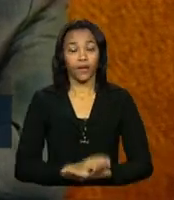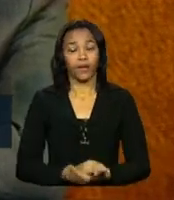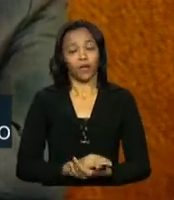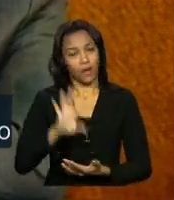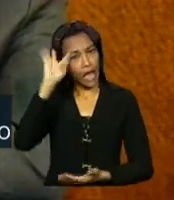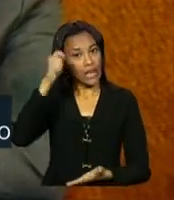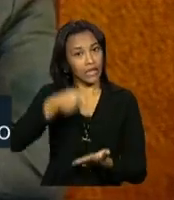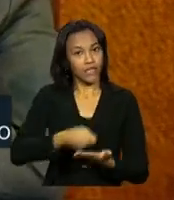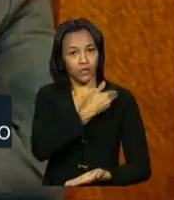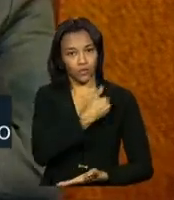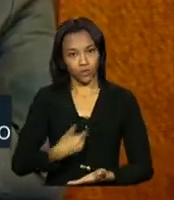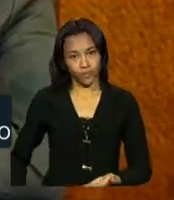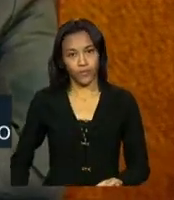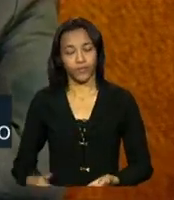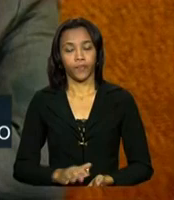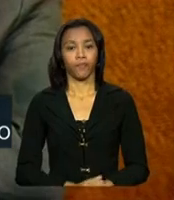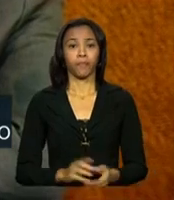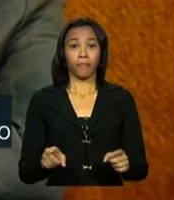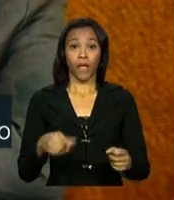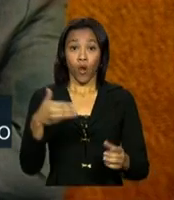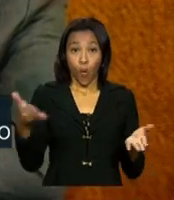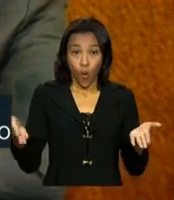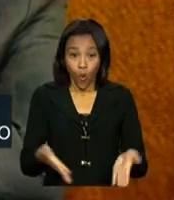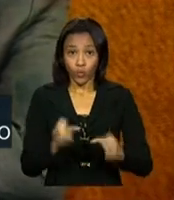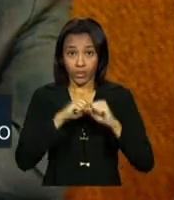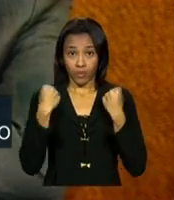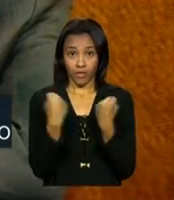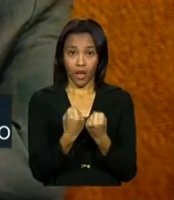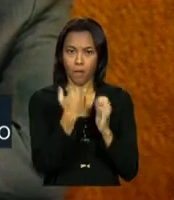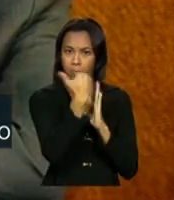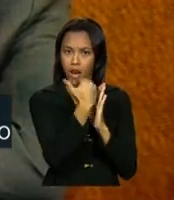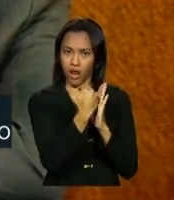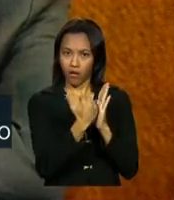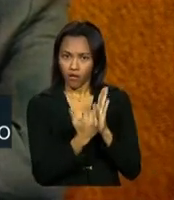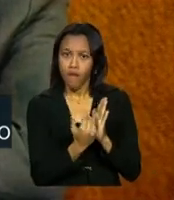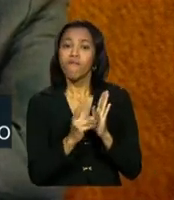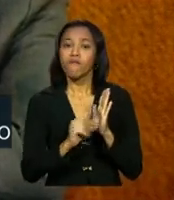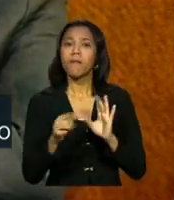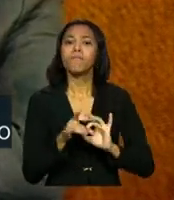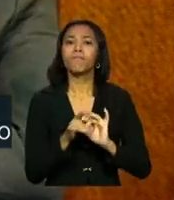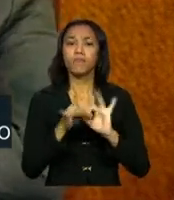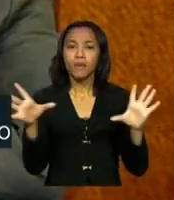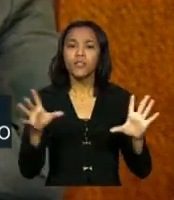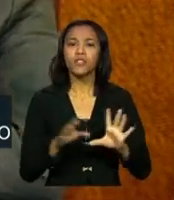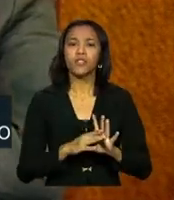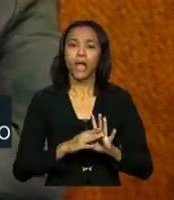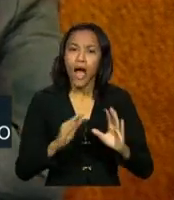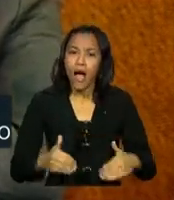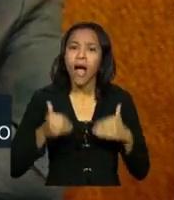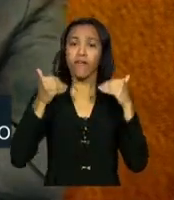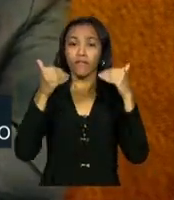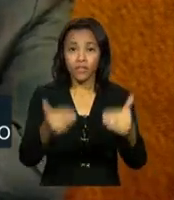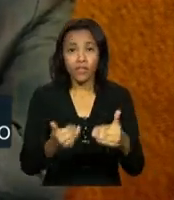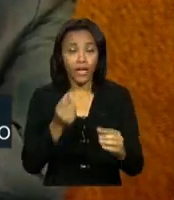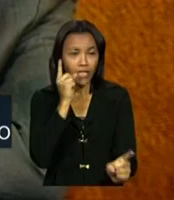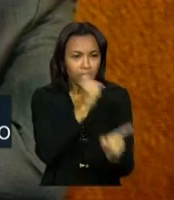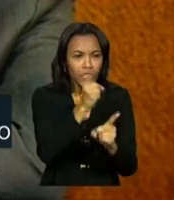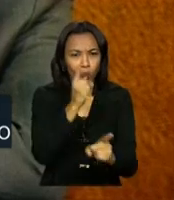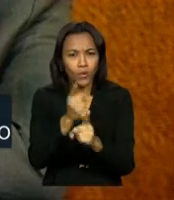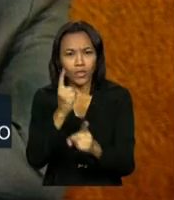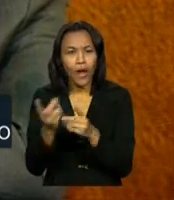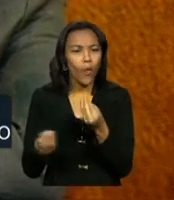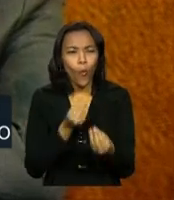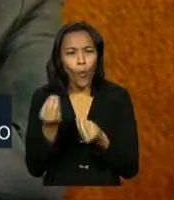Estado a agenda do seminário permitirá avançar na identificação dos instrumentos de